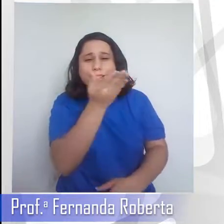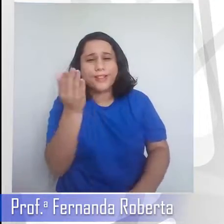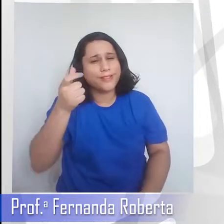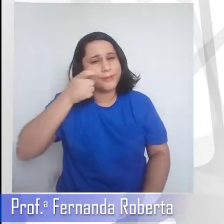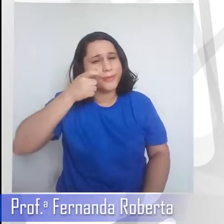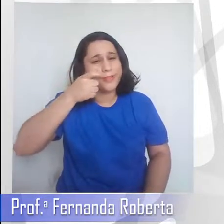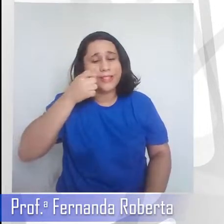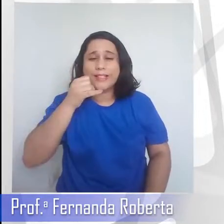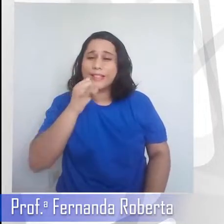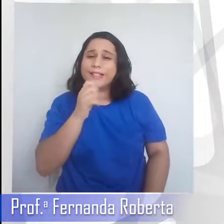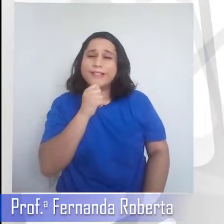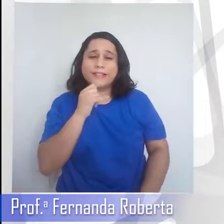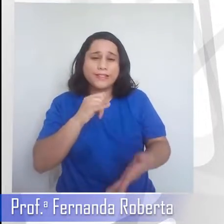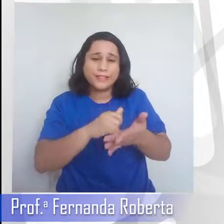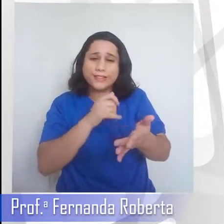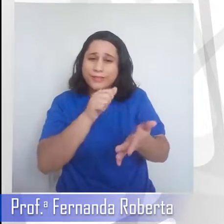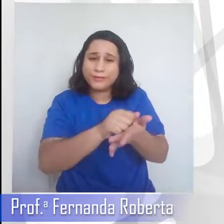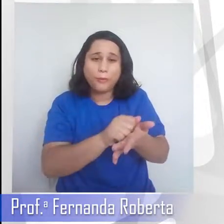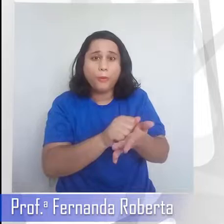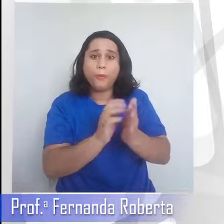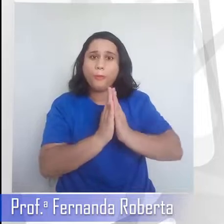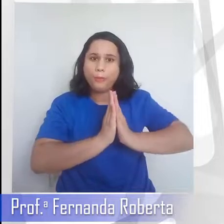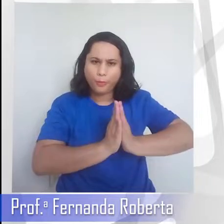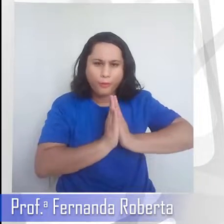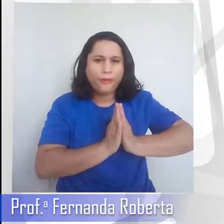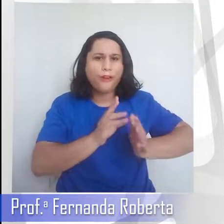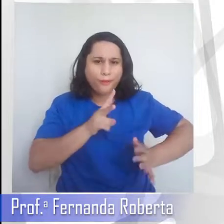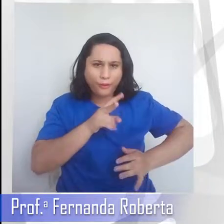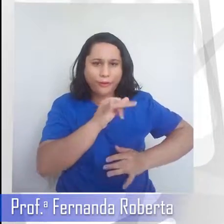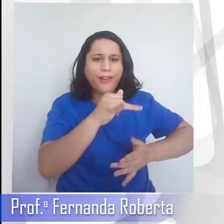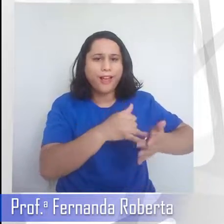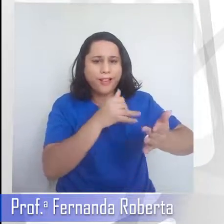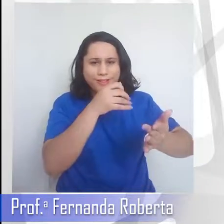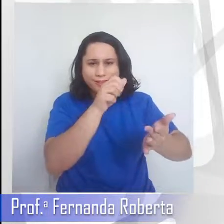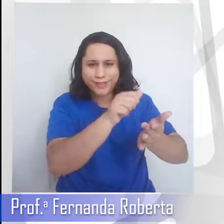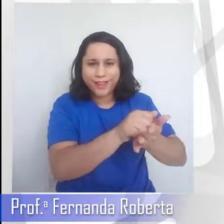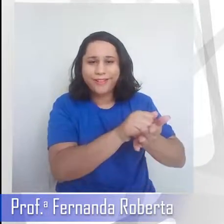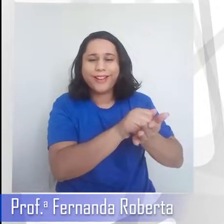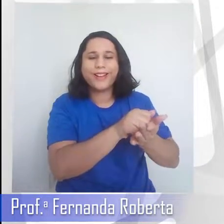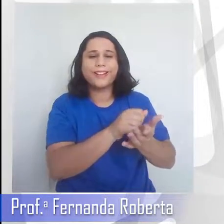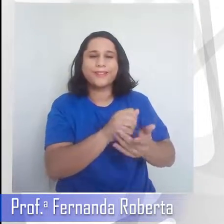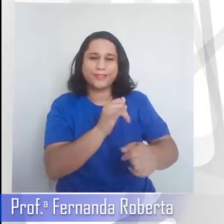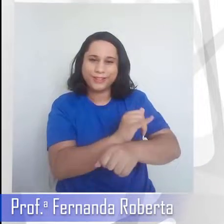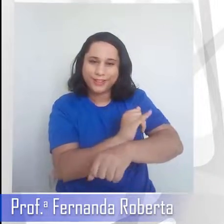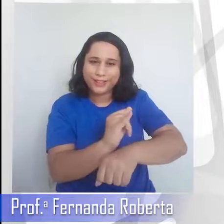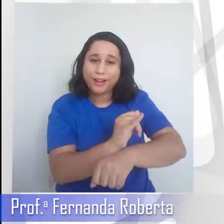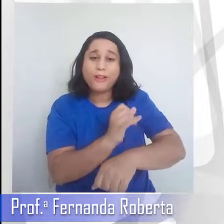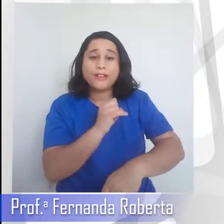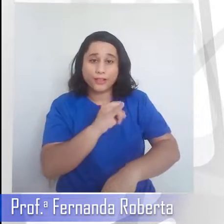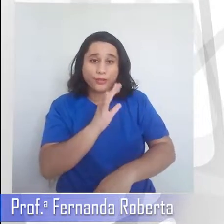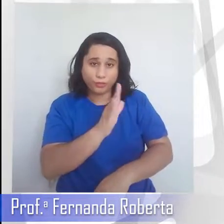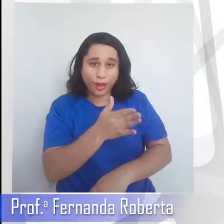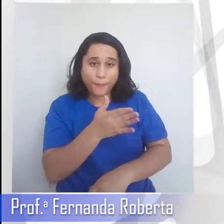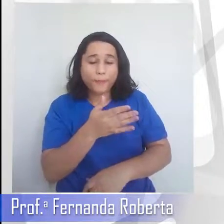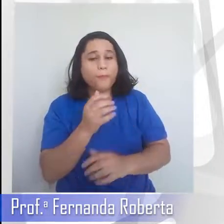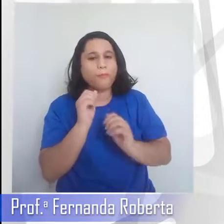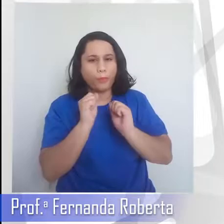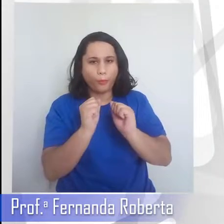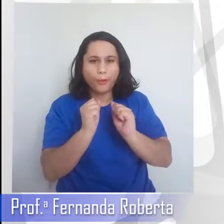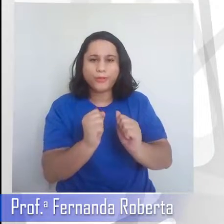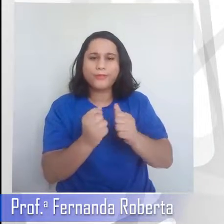Se você ainda não é inscrito, por favor, meu amigo, se inscreva aqui no meu canal, né? E você que já é inscrito, não deixe de dar aquele